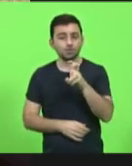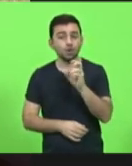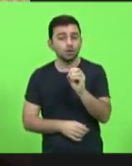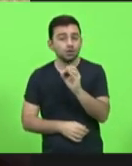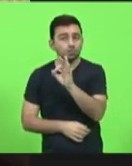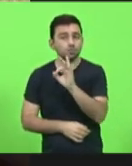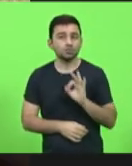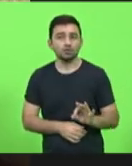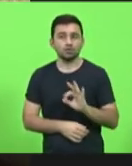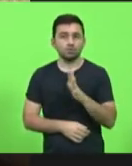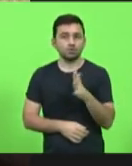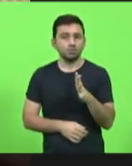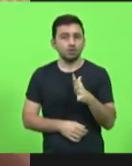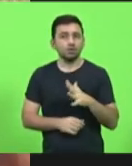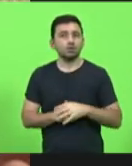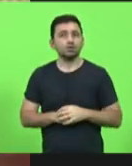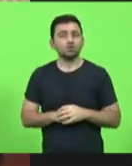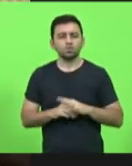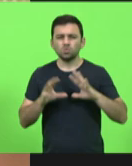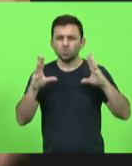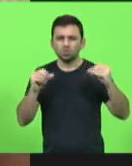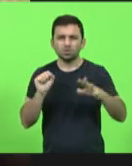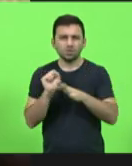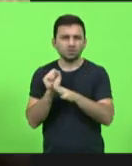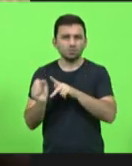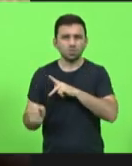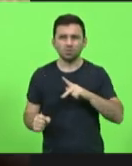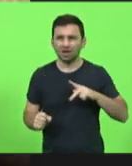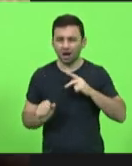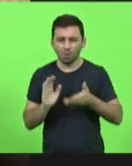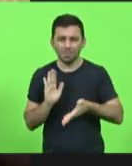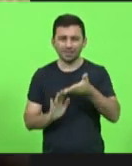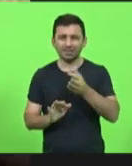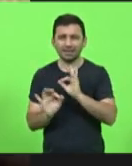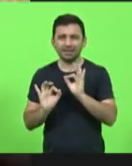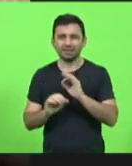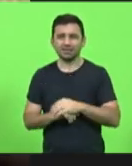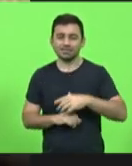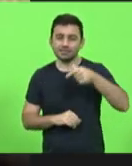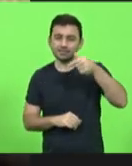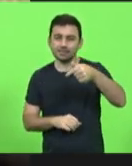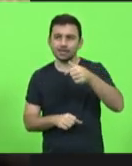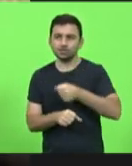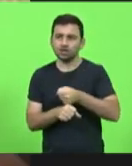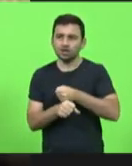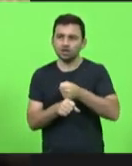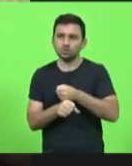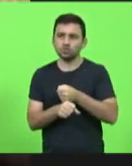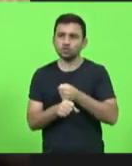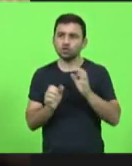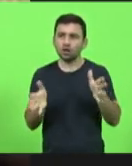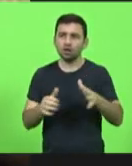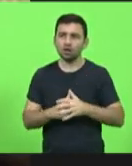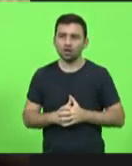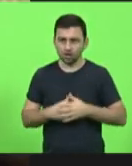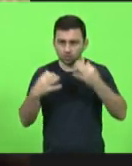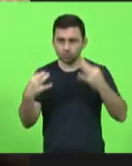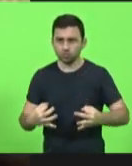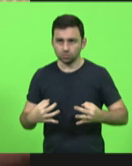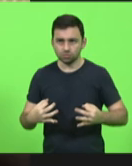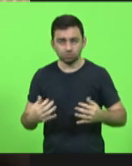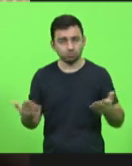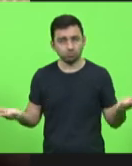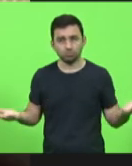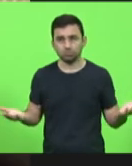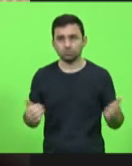42 a 43 por cento toda a segurança pública sem aumento de 27 anos é junto não não é justo tem